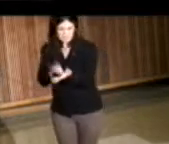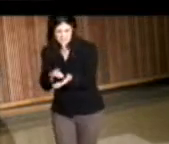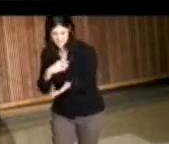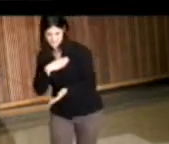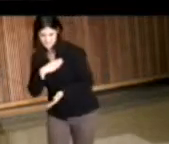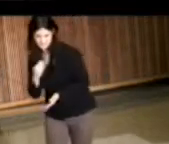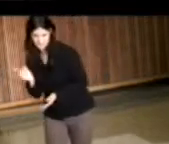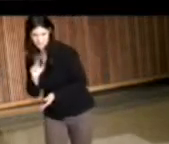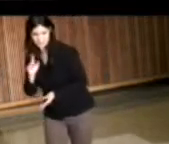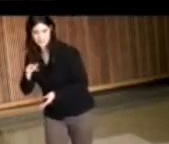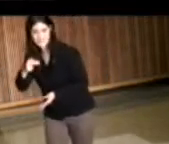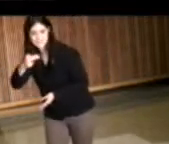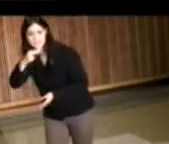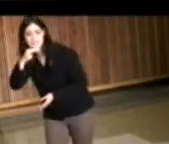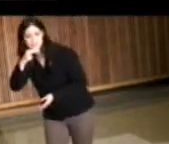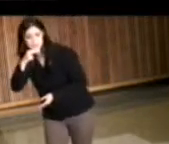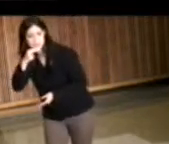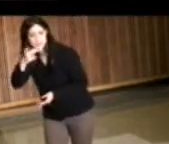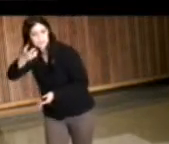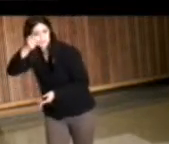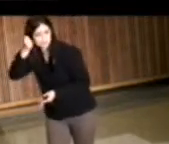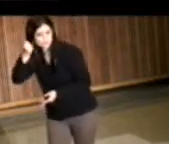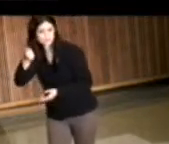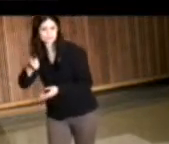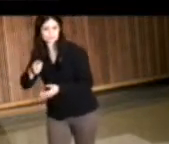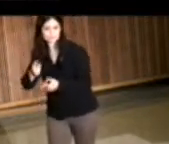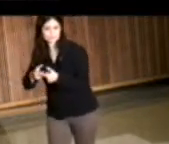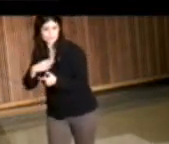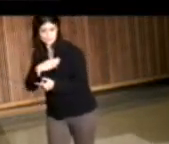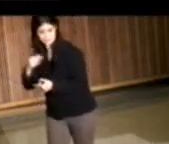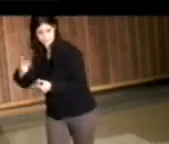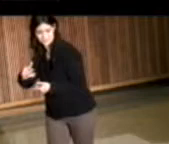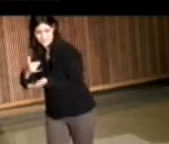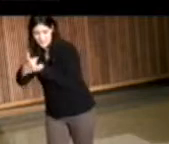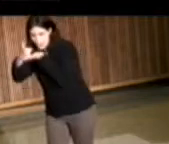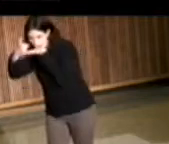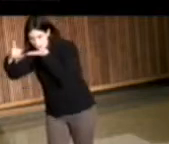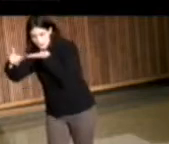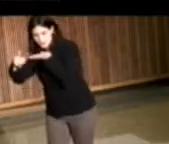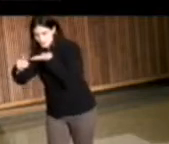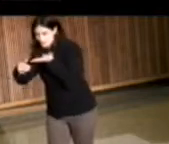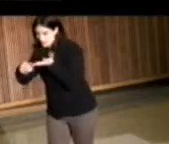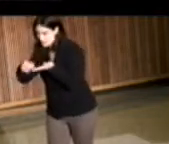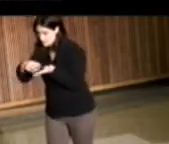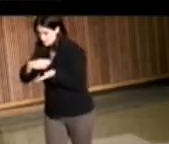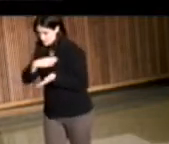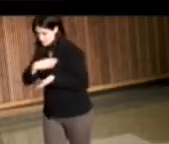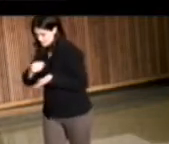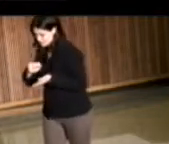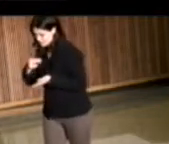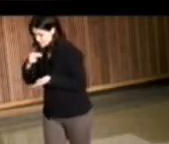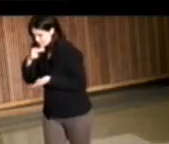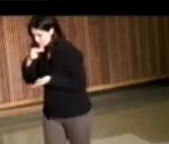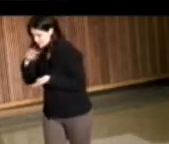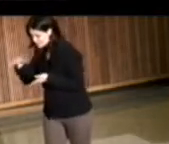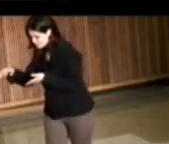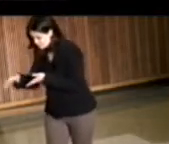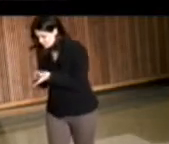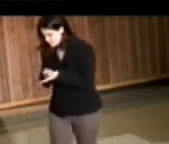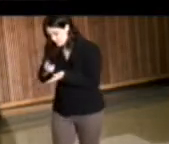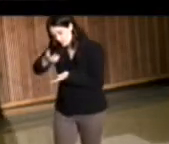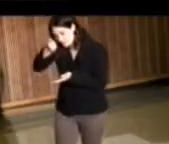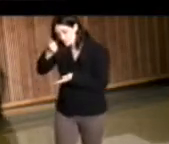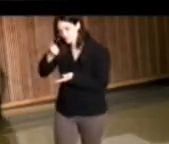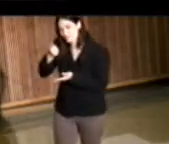filho dele era um dependente químico. A história é muito bonita, porque hoje esse filho que era dependente químico